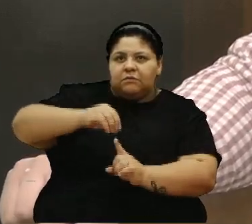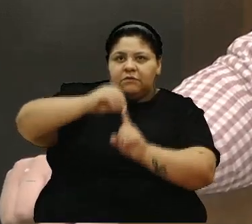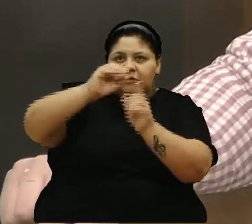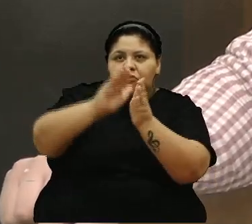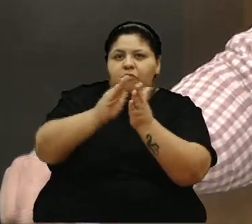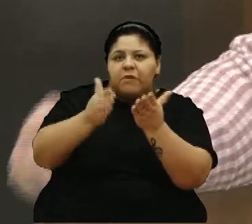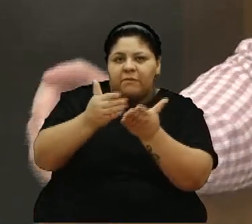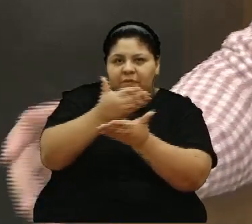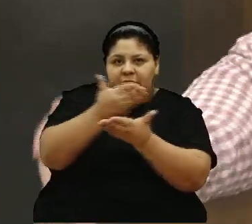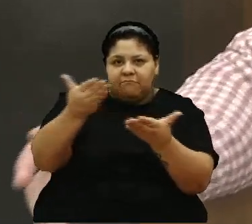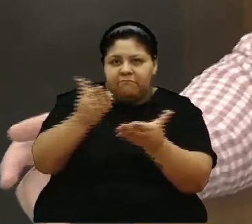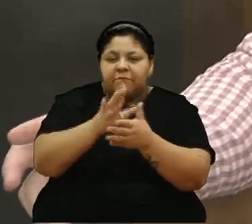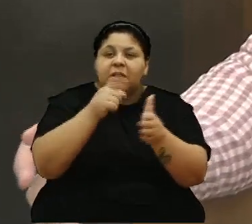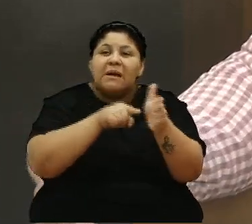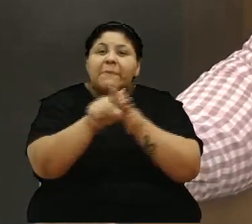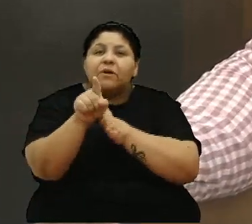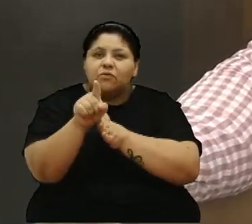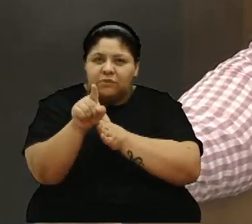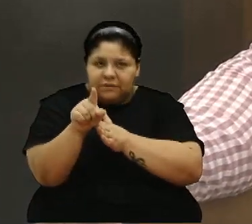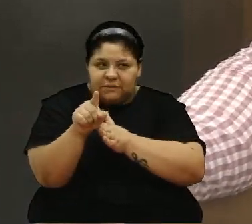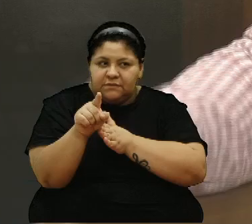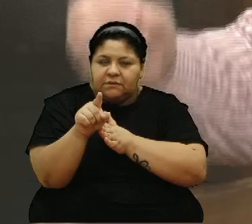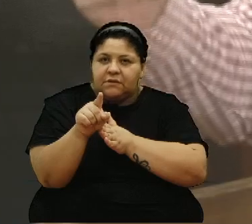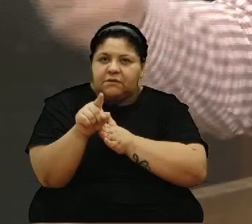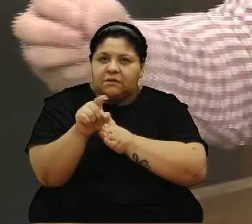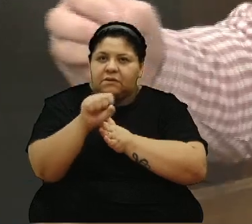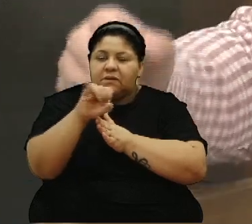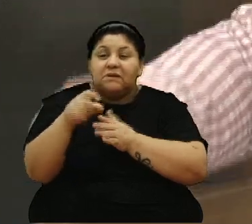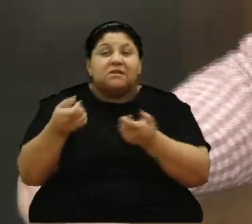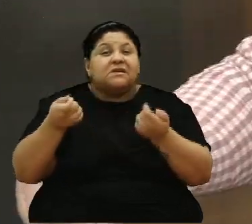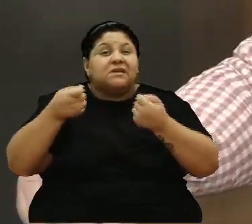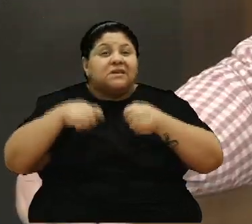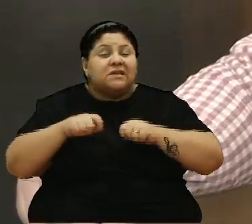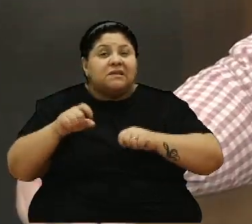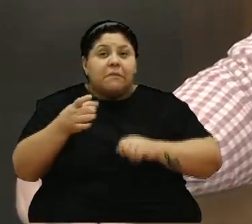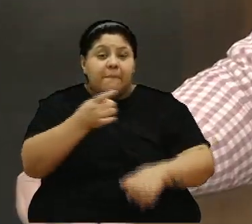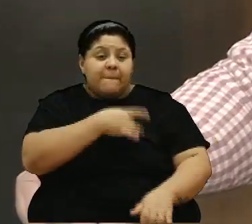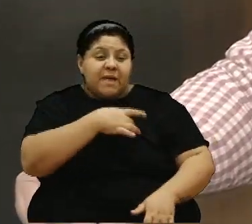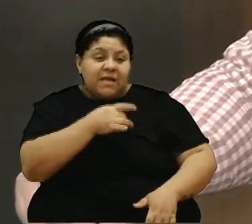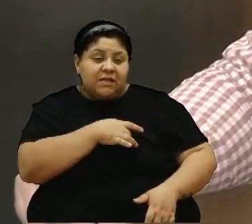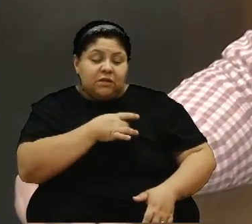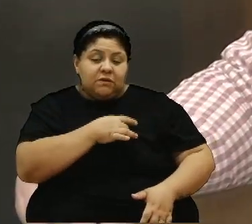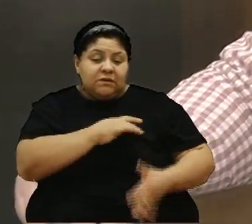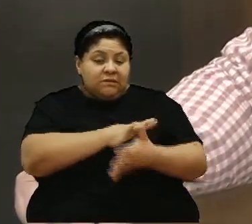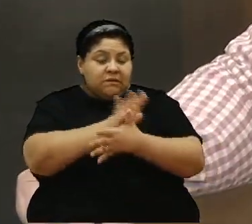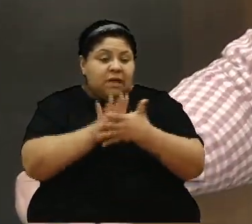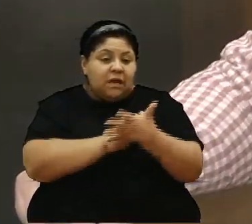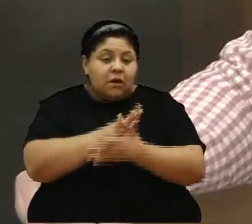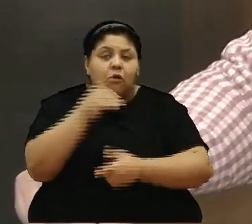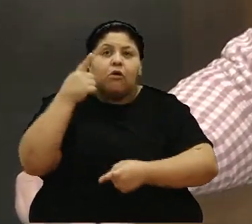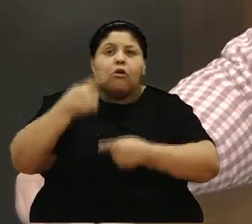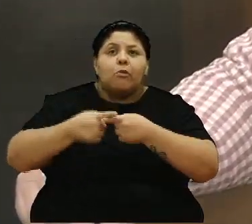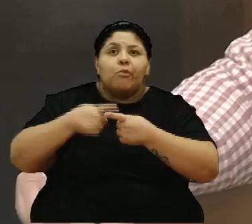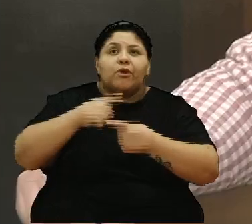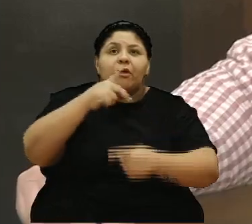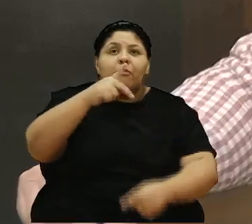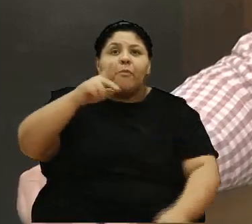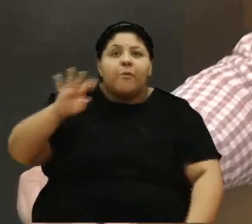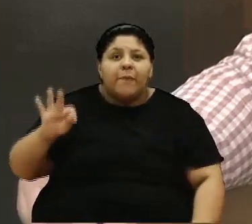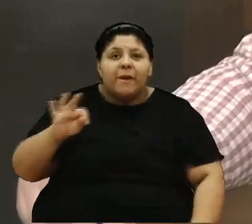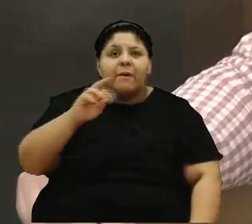aqui. E a pergunta é, se não precisamos temer nada além da verdade, por que o PT,